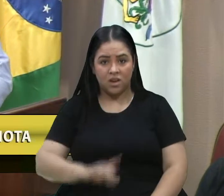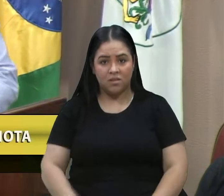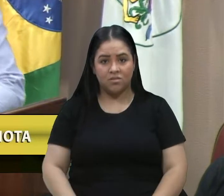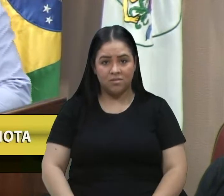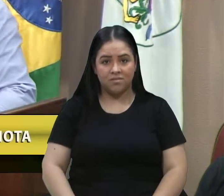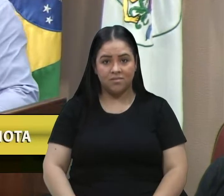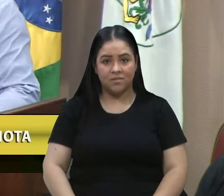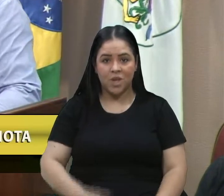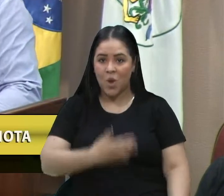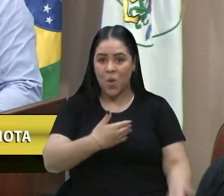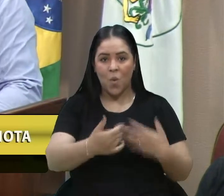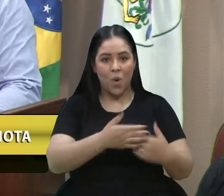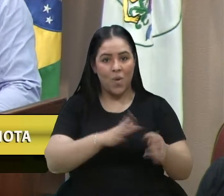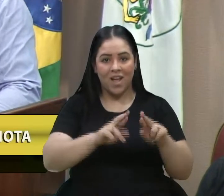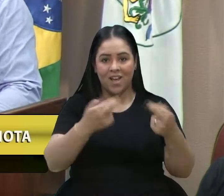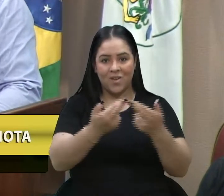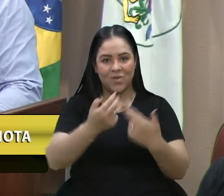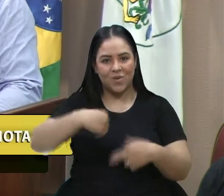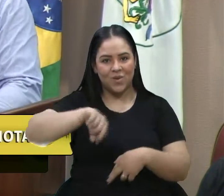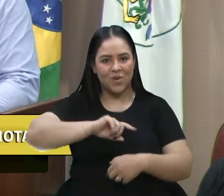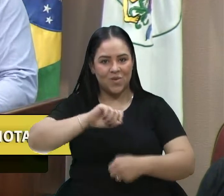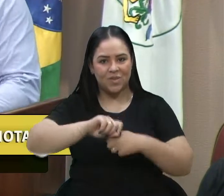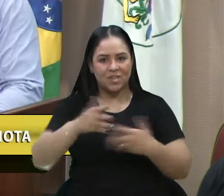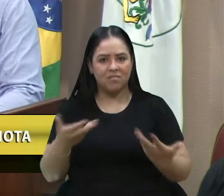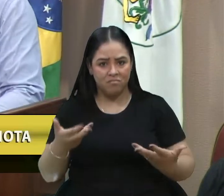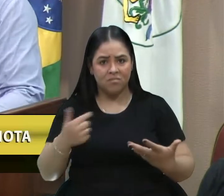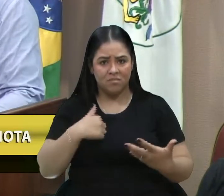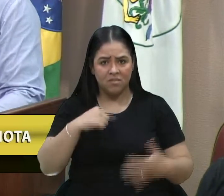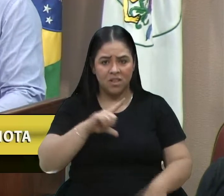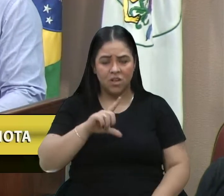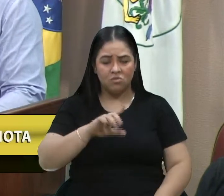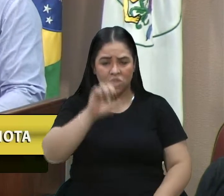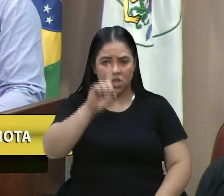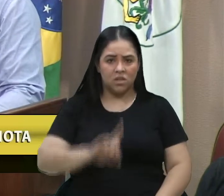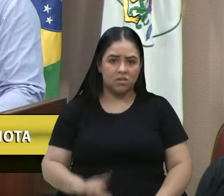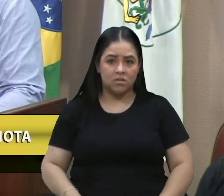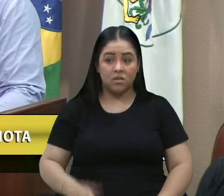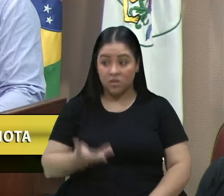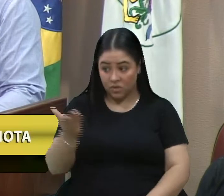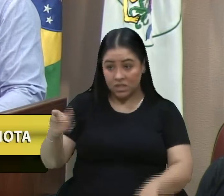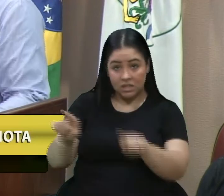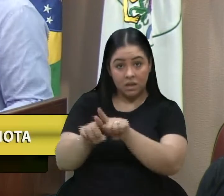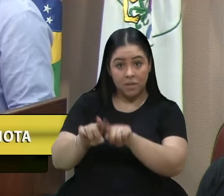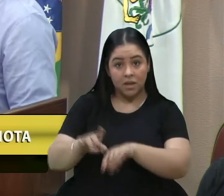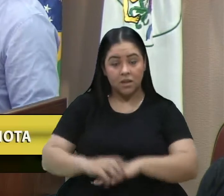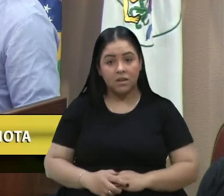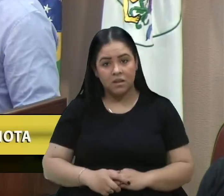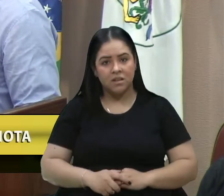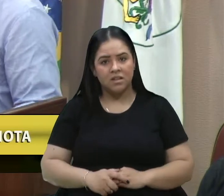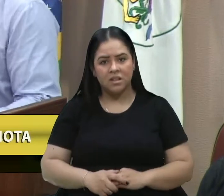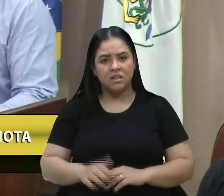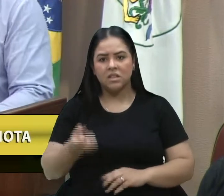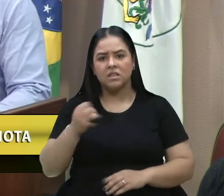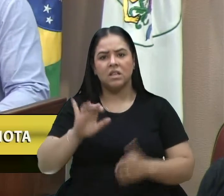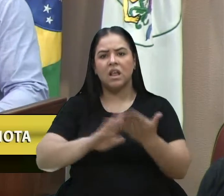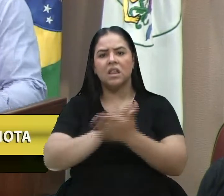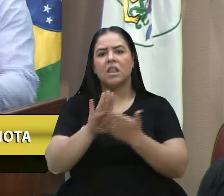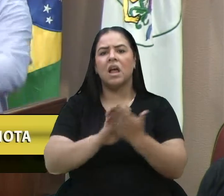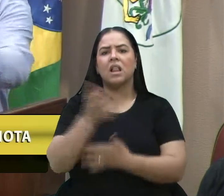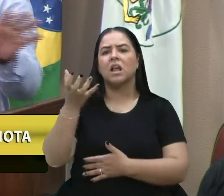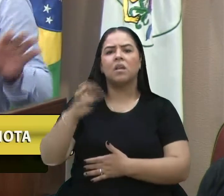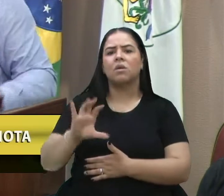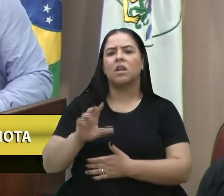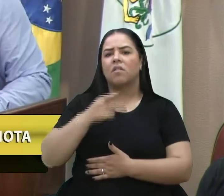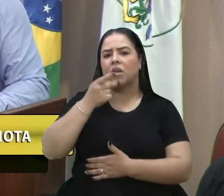Em qualquer reunião que a gente fizer. E os senhores também. Se nenhum dos outros quis se manifestar, é